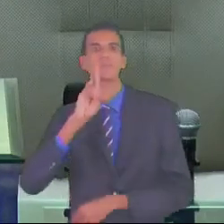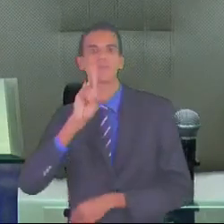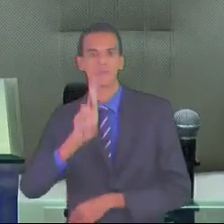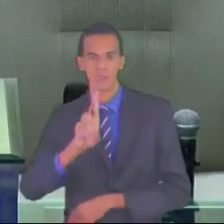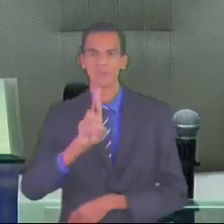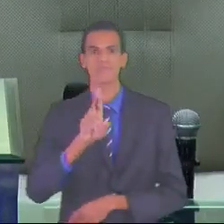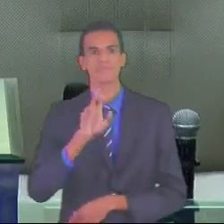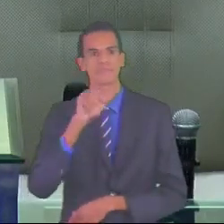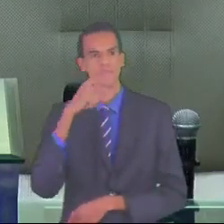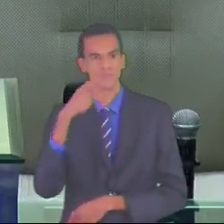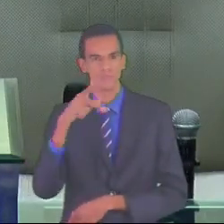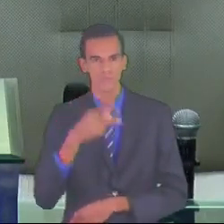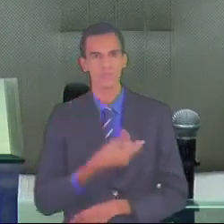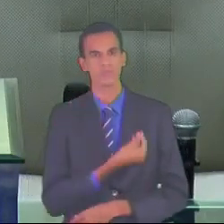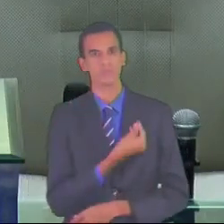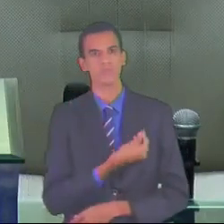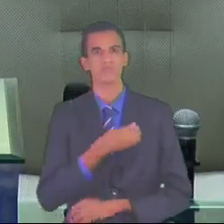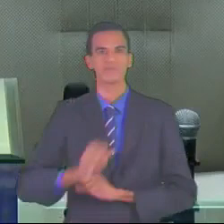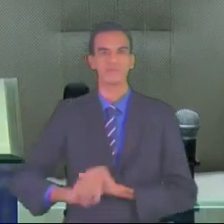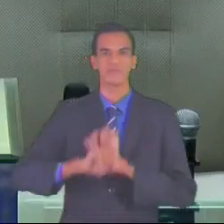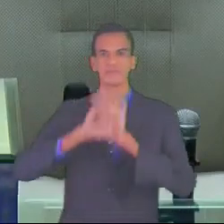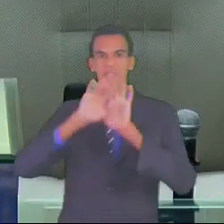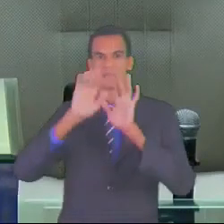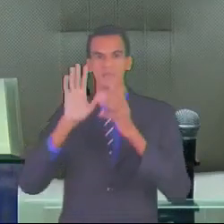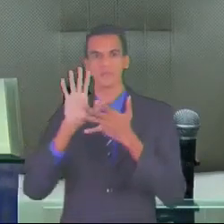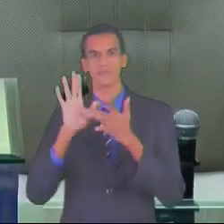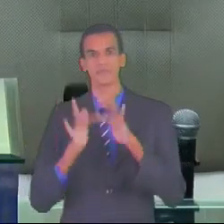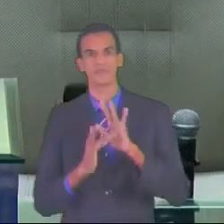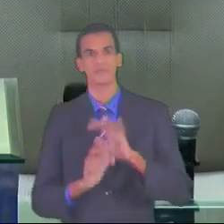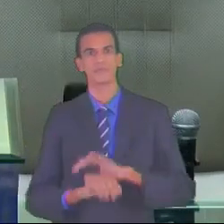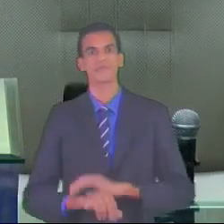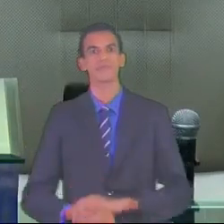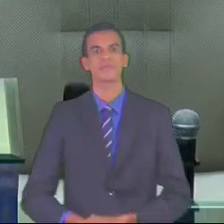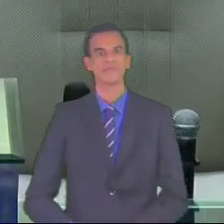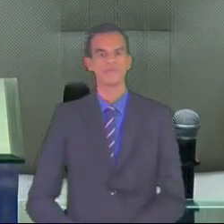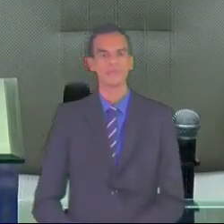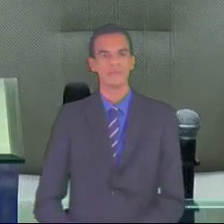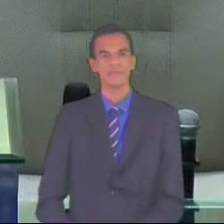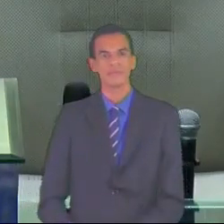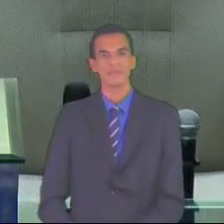resposta para a tua vida. Glórias a Jesus.